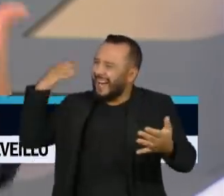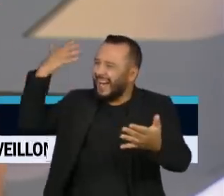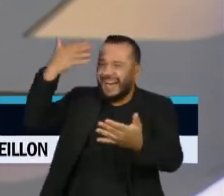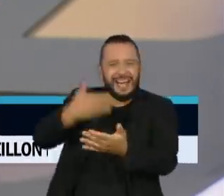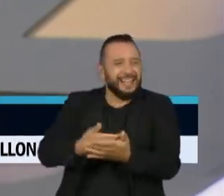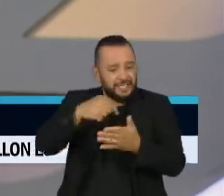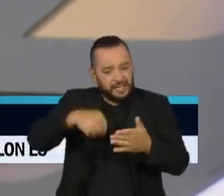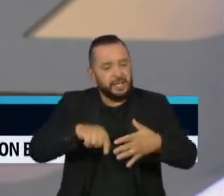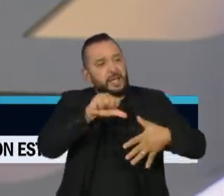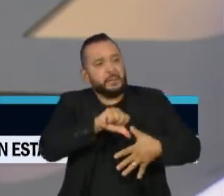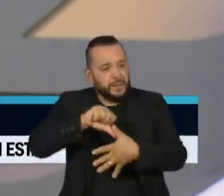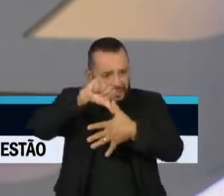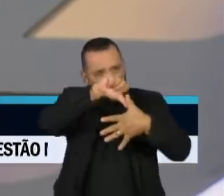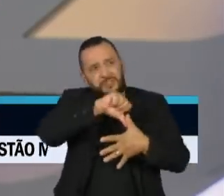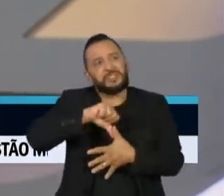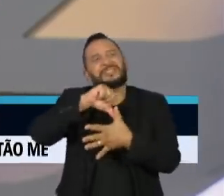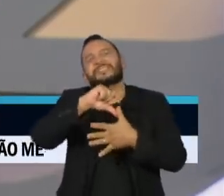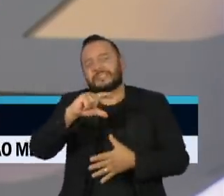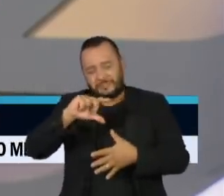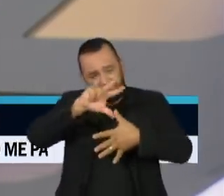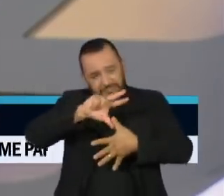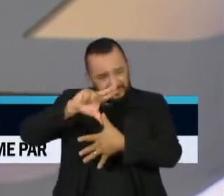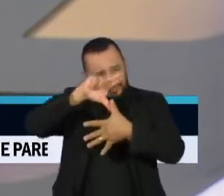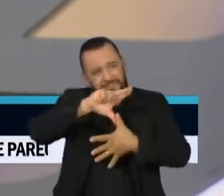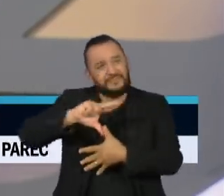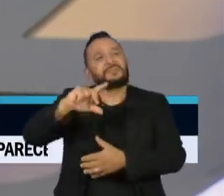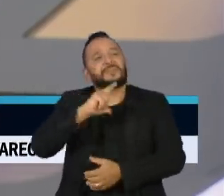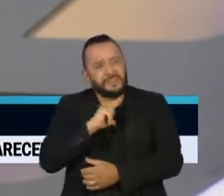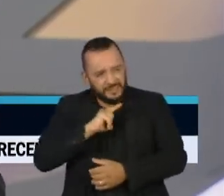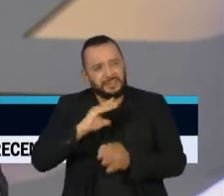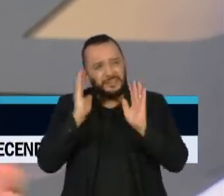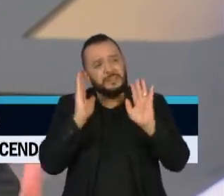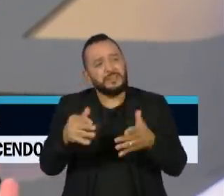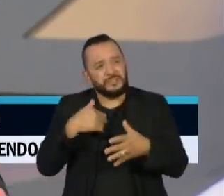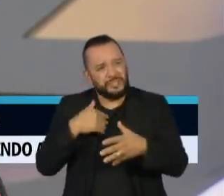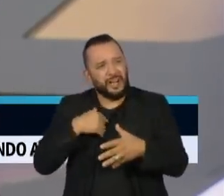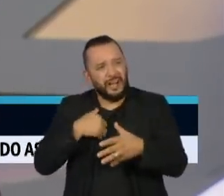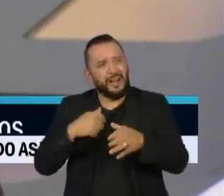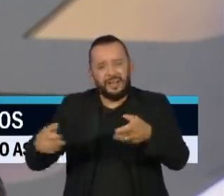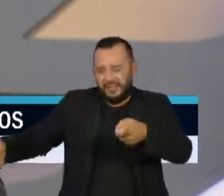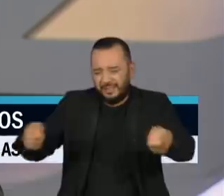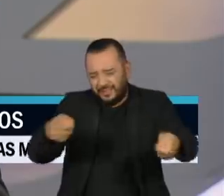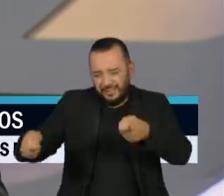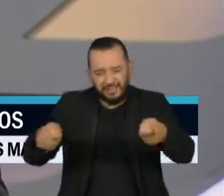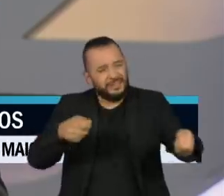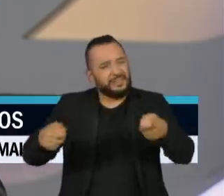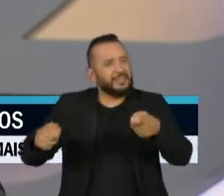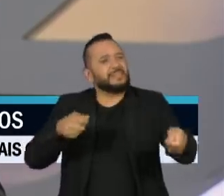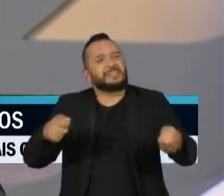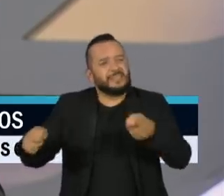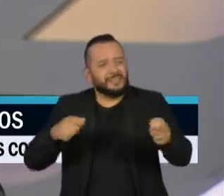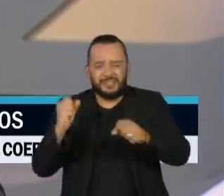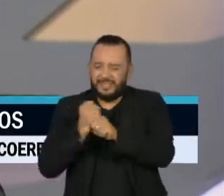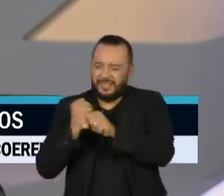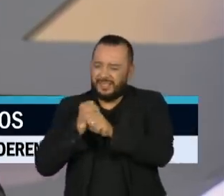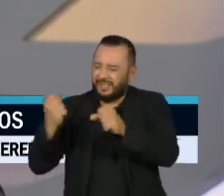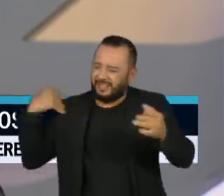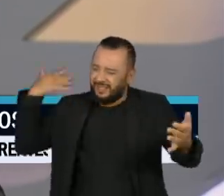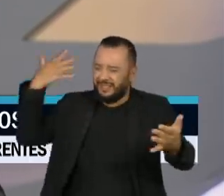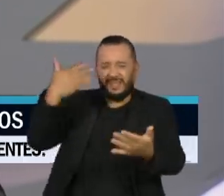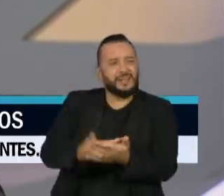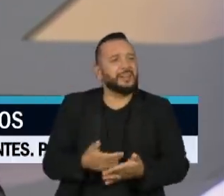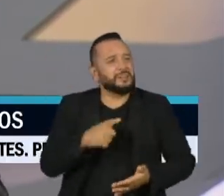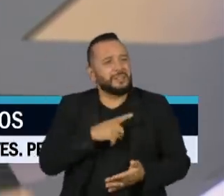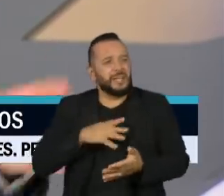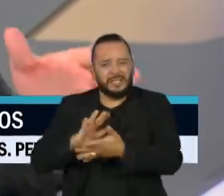mais afetadas pela história da mineração. Hoje em dia a gente vê esse descaso absoluto que você apontou, e é importante